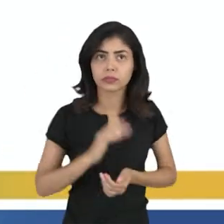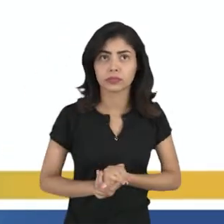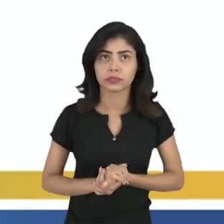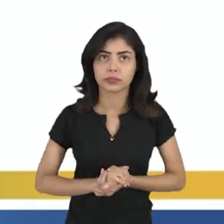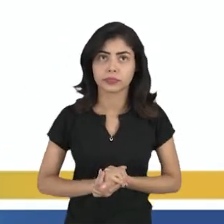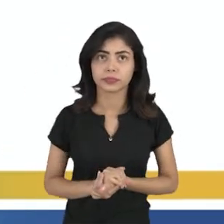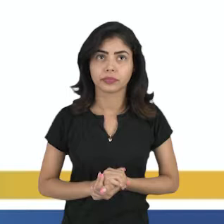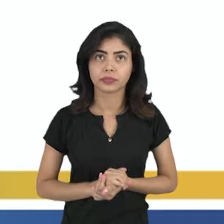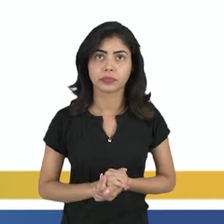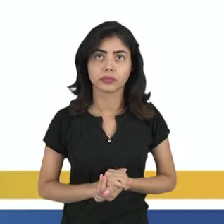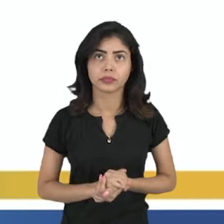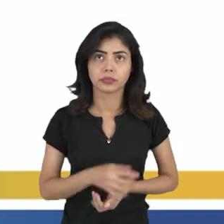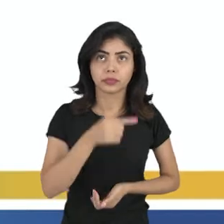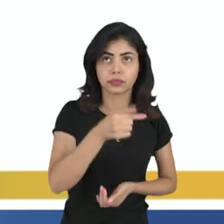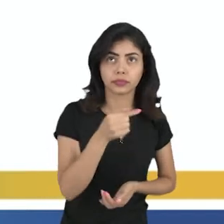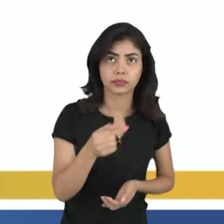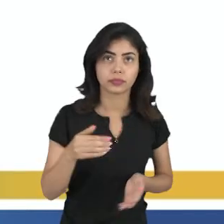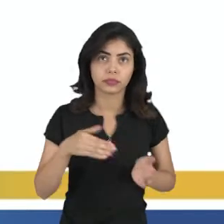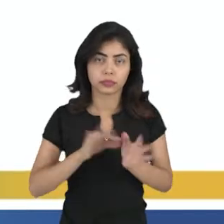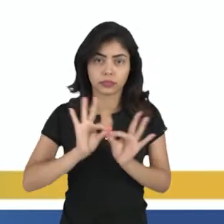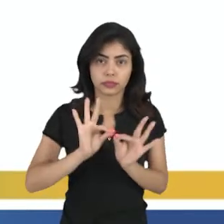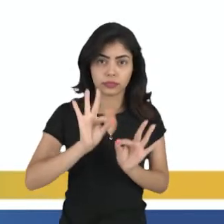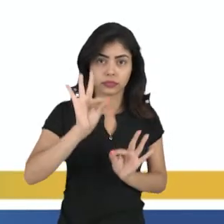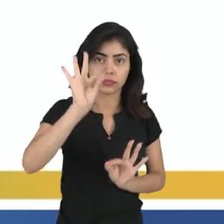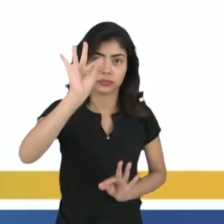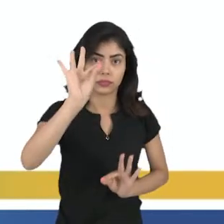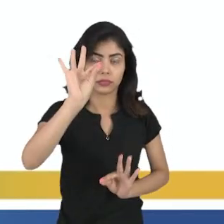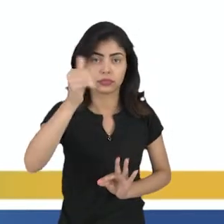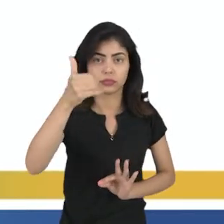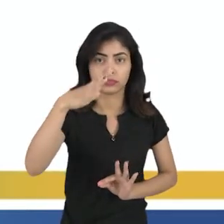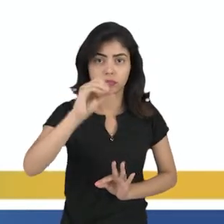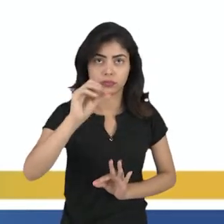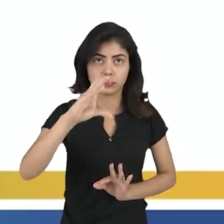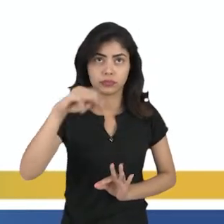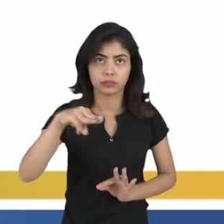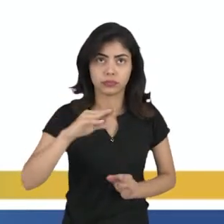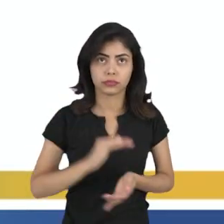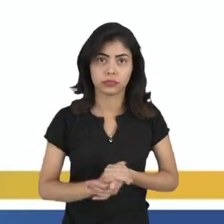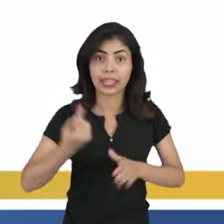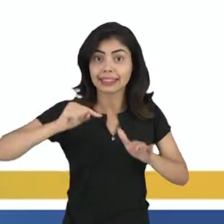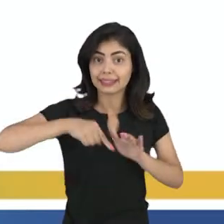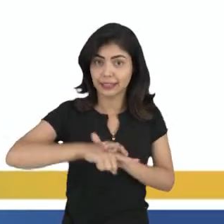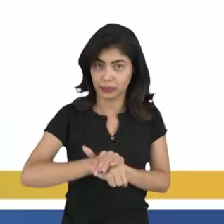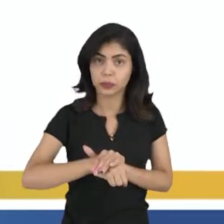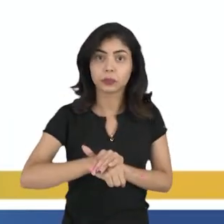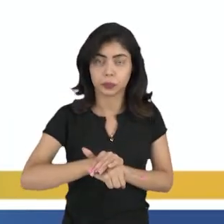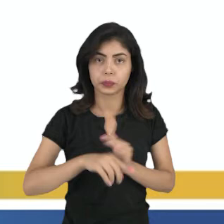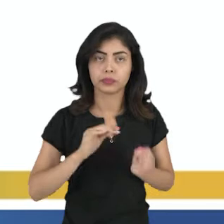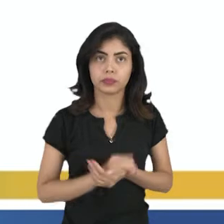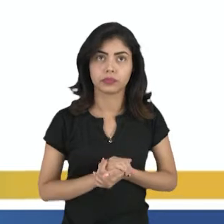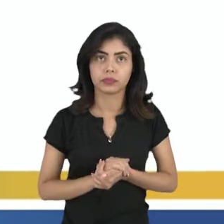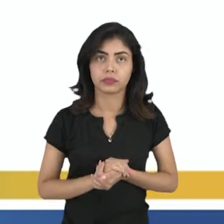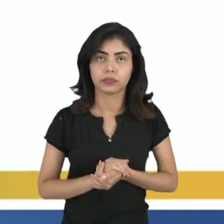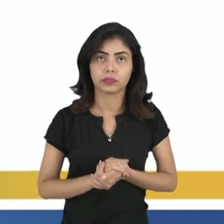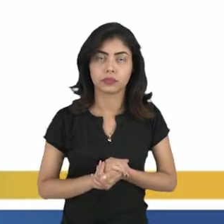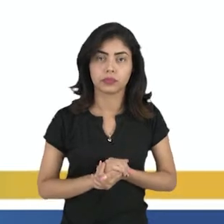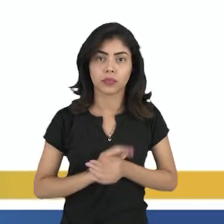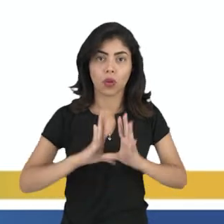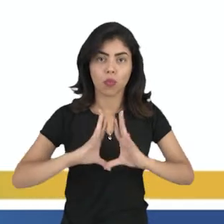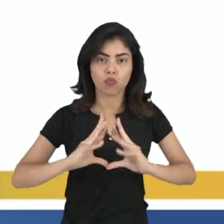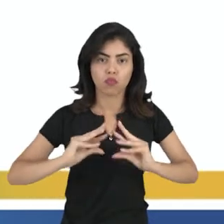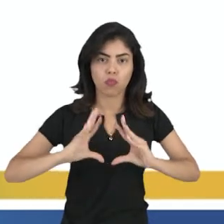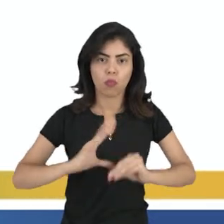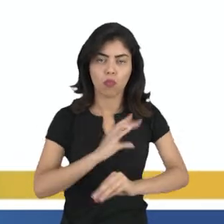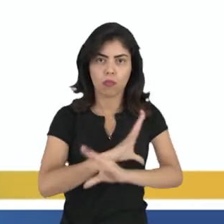aí 7 a 10 centímetros de comprimento. Fica localizada internamente. É um órgão muscular